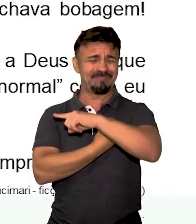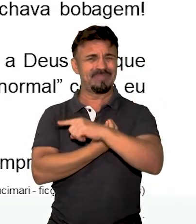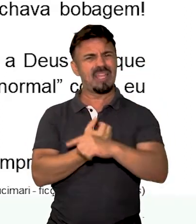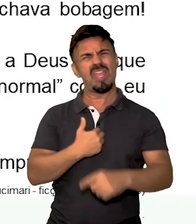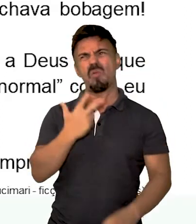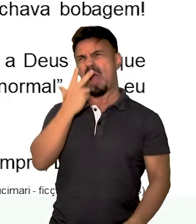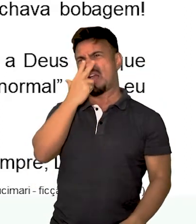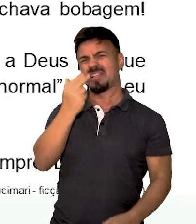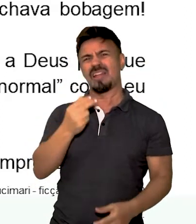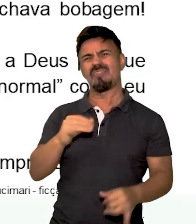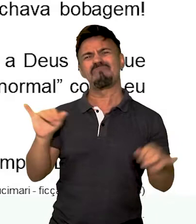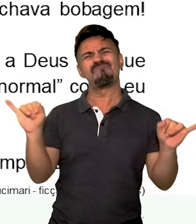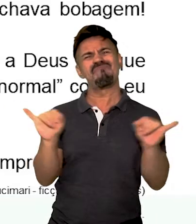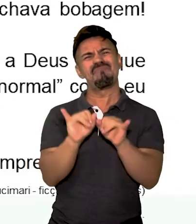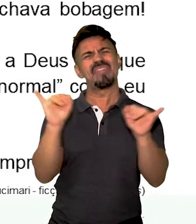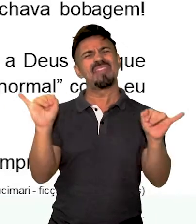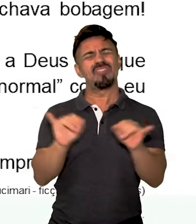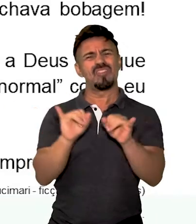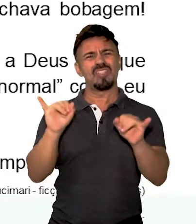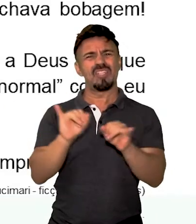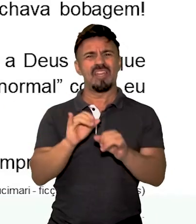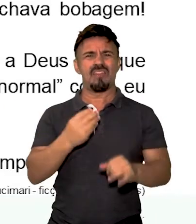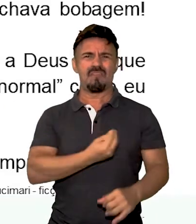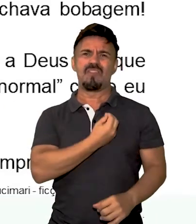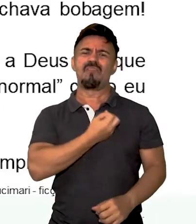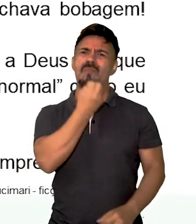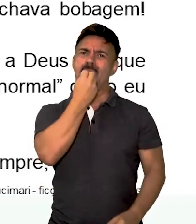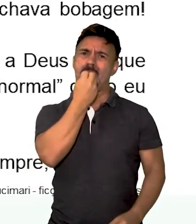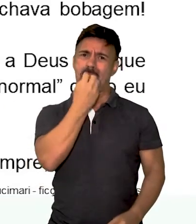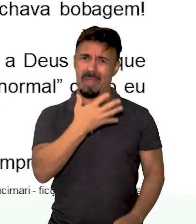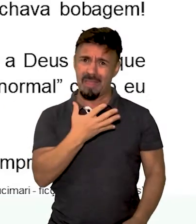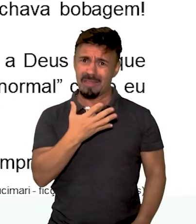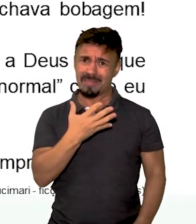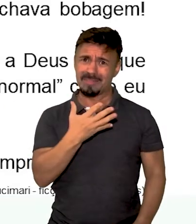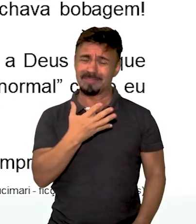achava bobagem. Viver é bem mais que difícil.